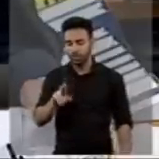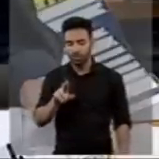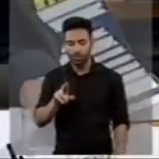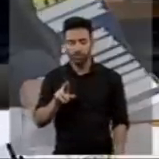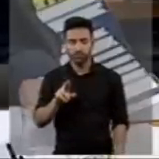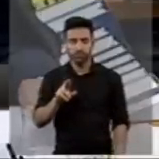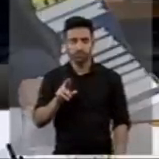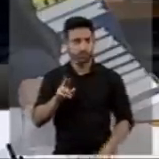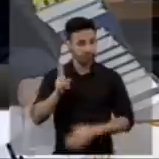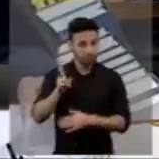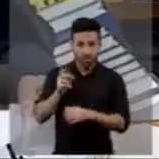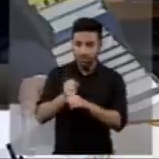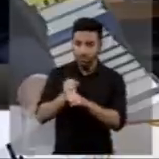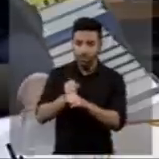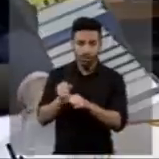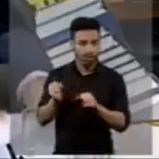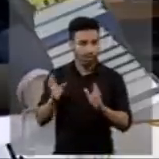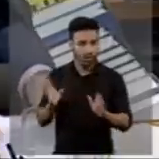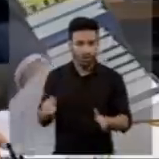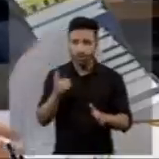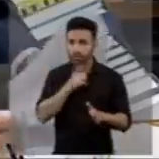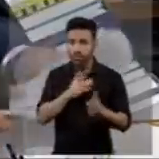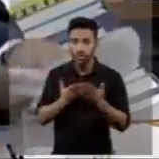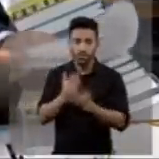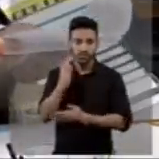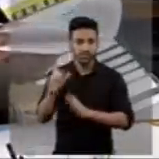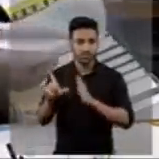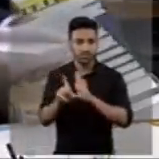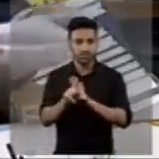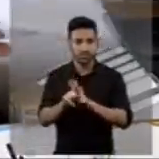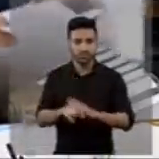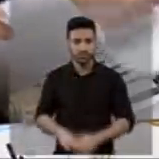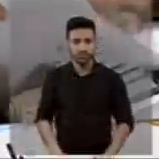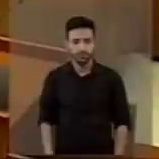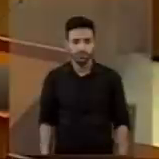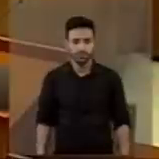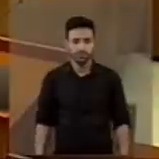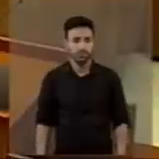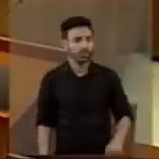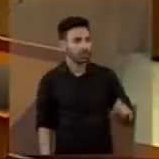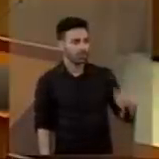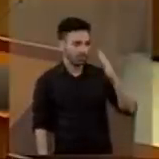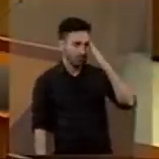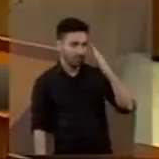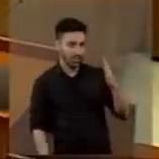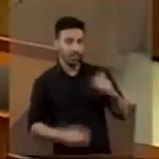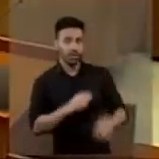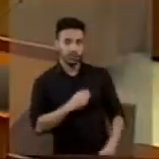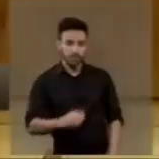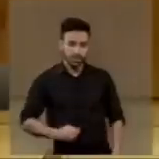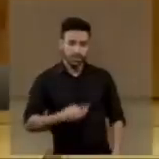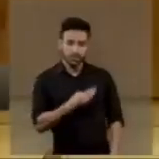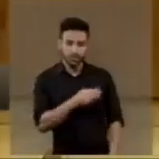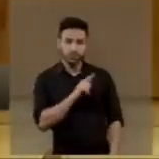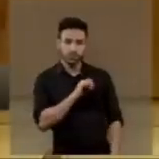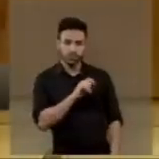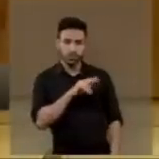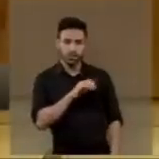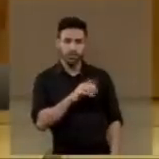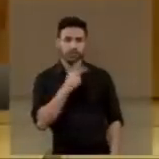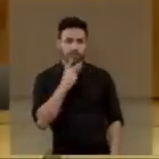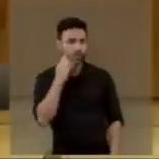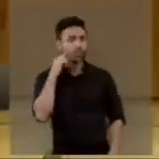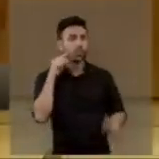pelo Pleno no mesmo ano da promulgação dessa lei. agradeço a Vossa Excelência. O ministro relator julga procedente o